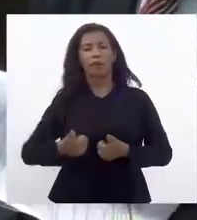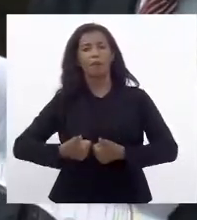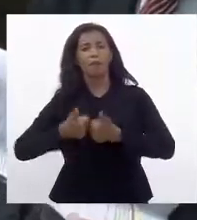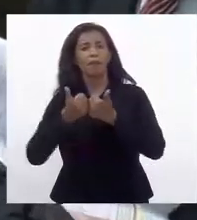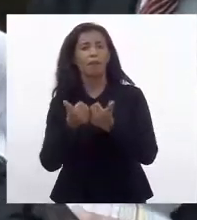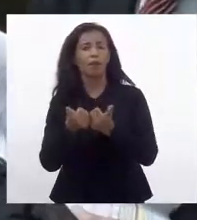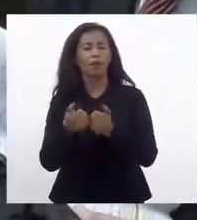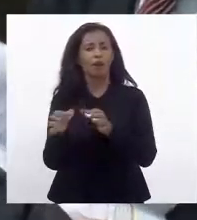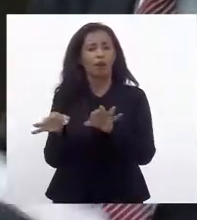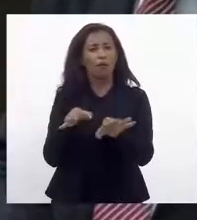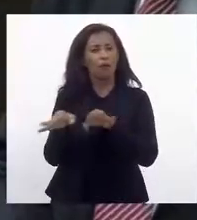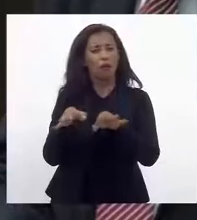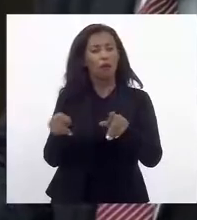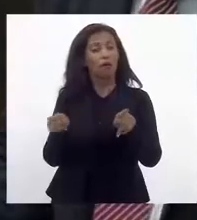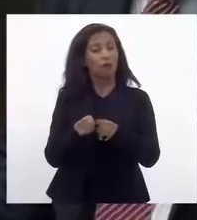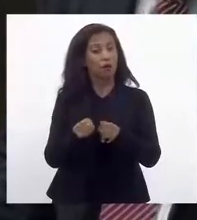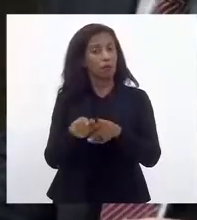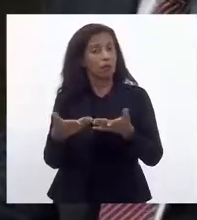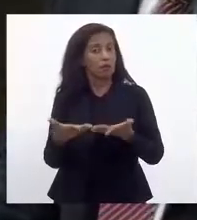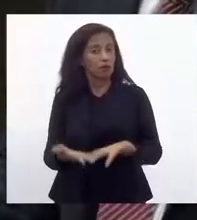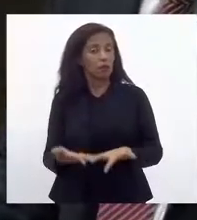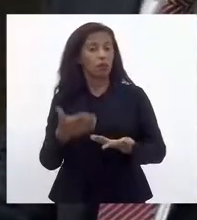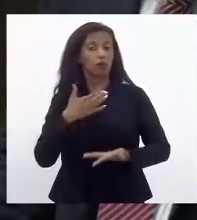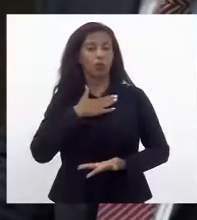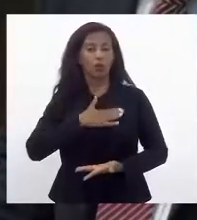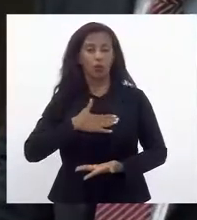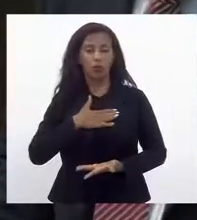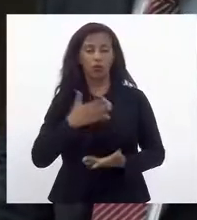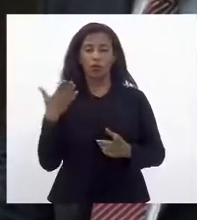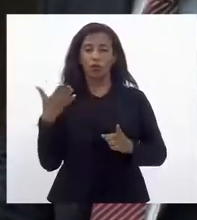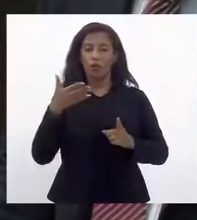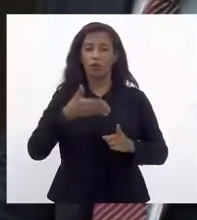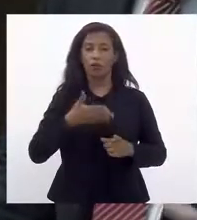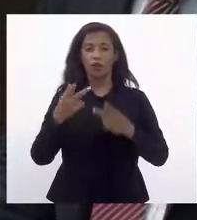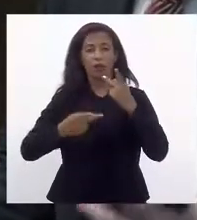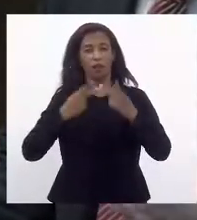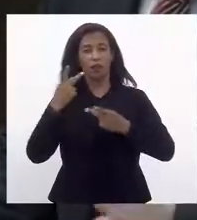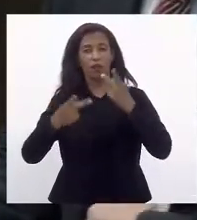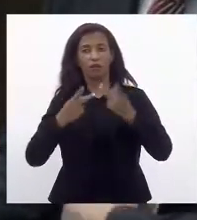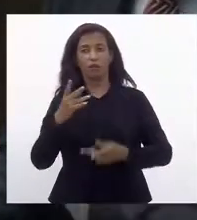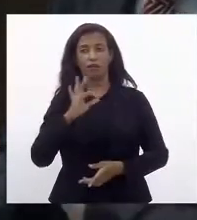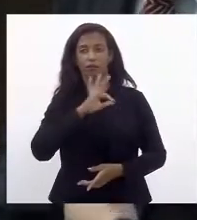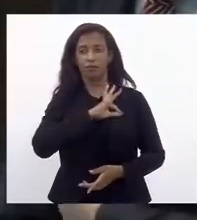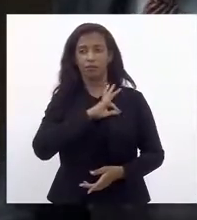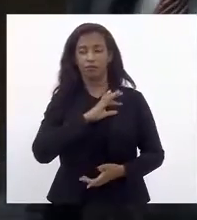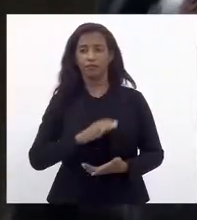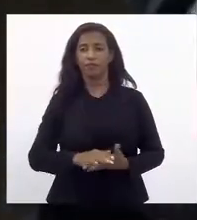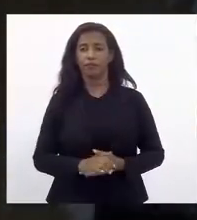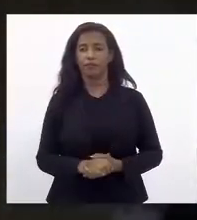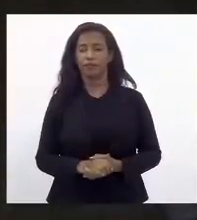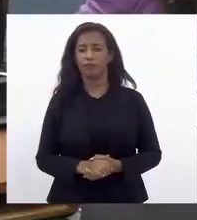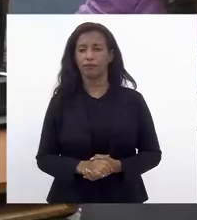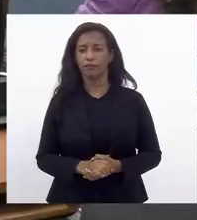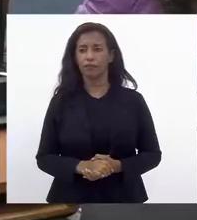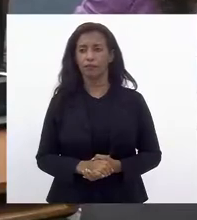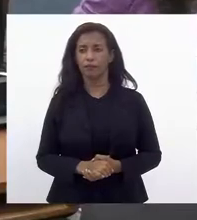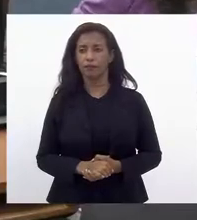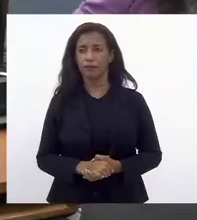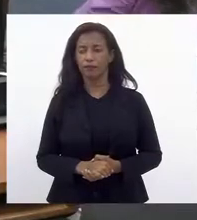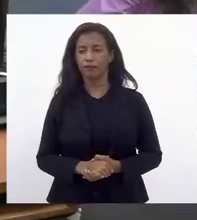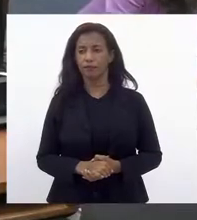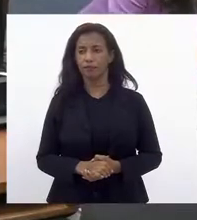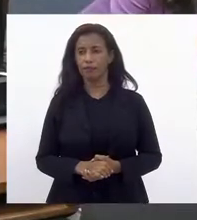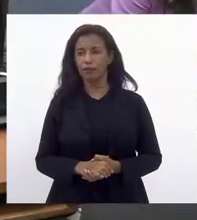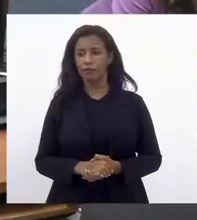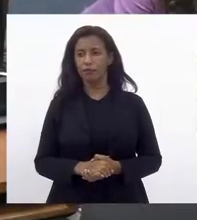projeto também são. Então, gostaria só de referendar a fala feita aqui pela deputada Marta Rocha. Obrigada. Presidente,